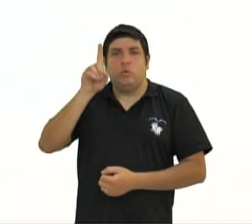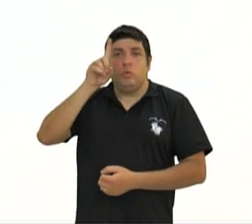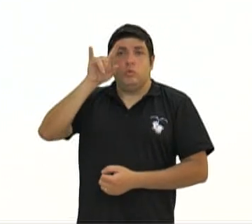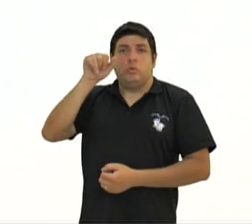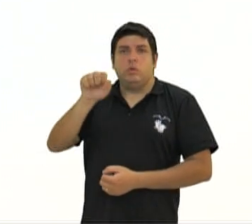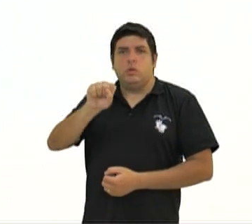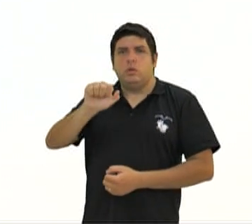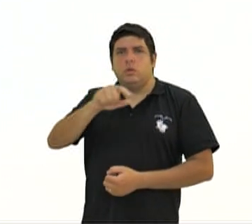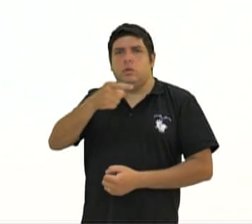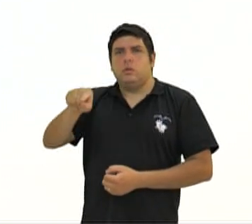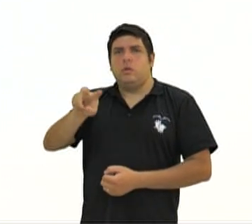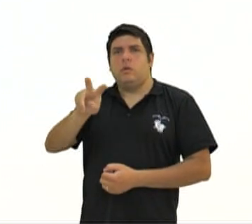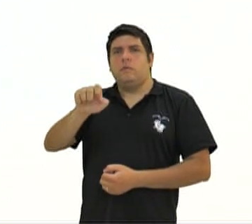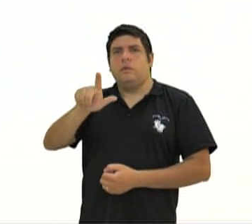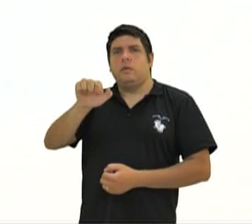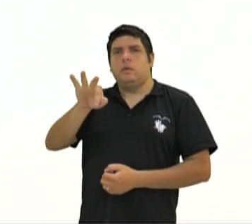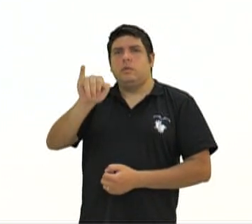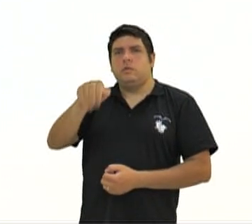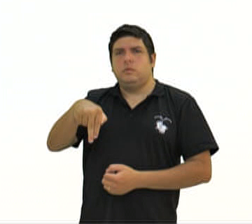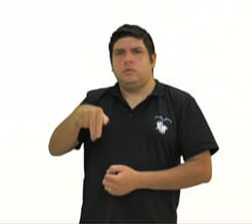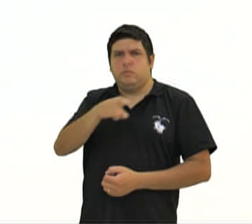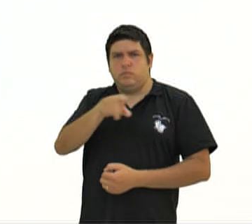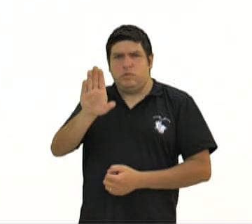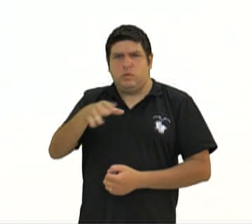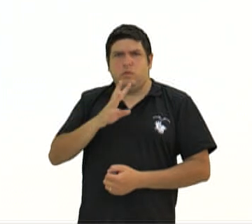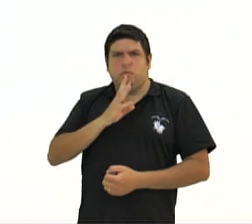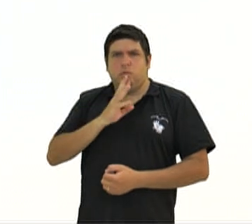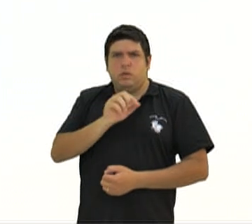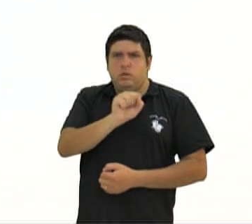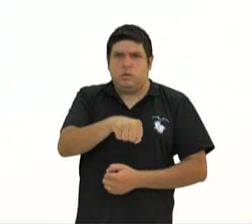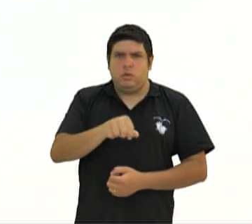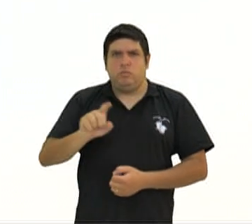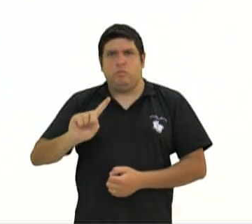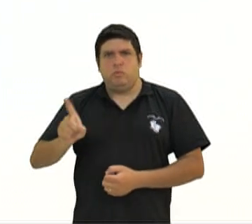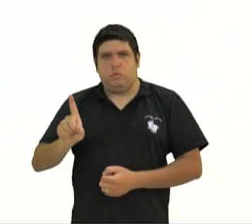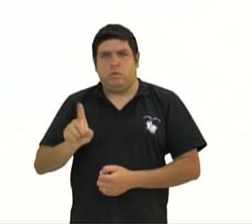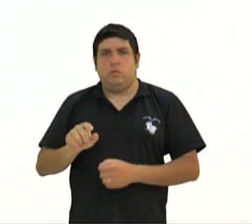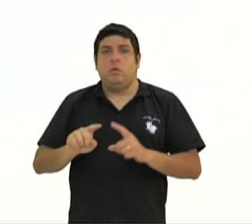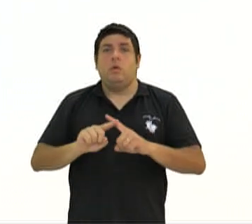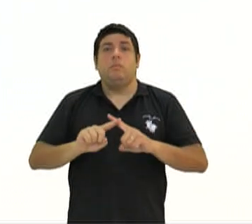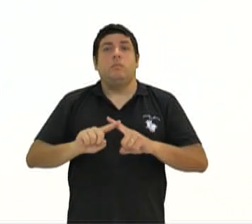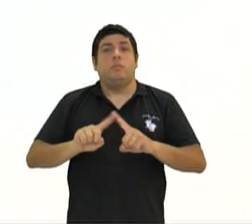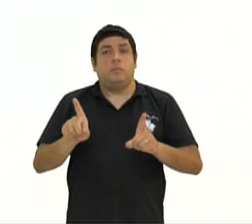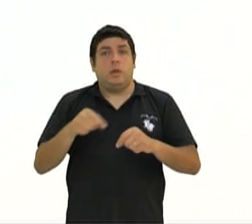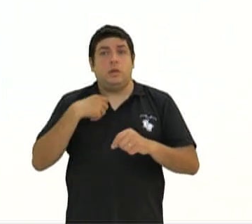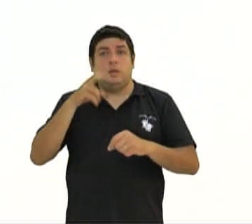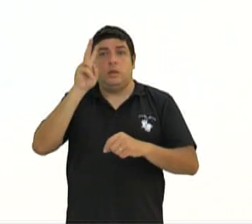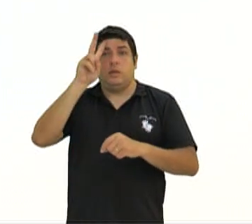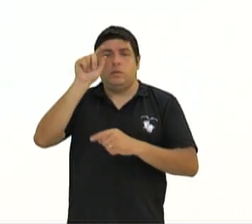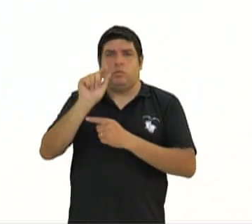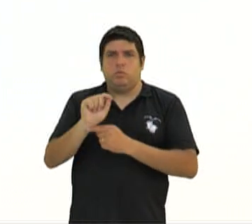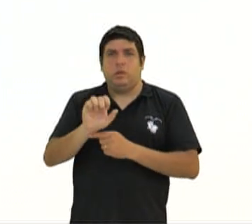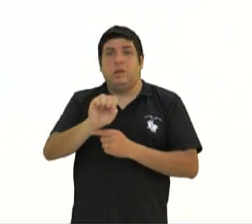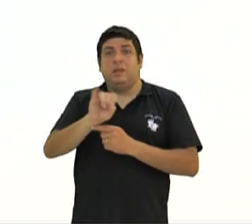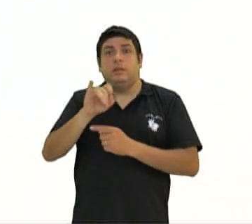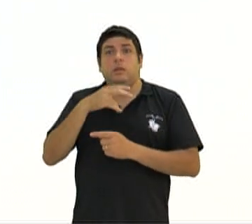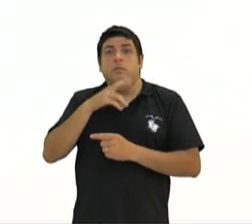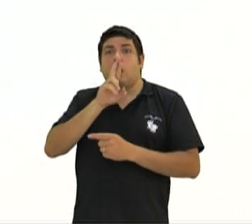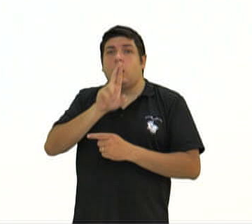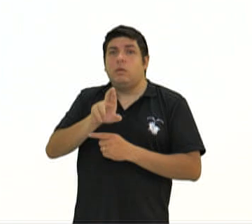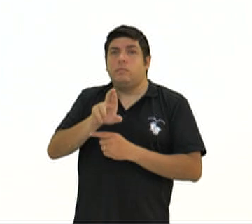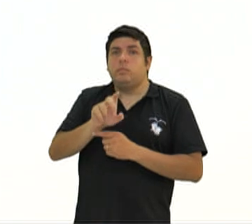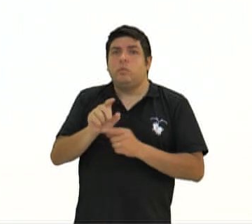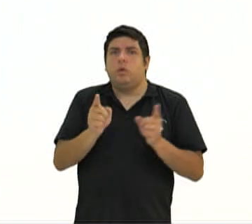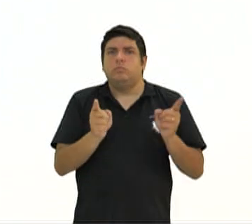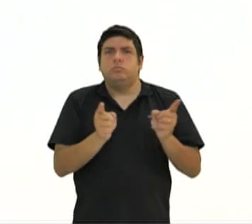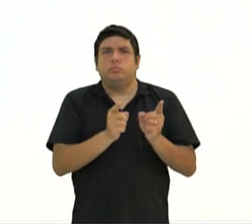São Valentim. Yes or no? Dê uma resposta de sim ou não. Entretanto, lembre aqui, ó, se porventura você for dar uma resposta